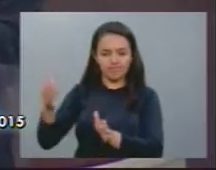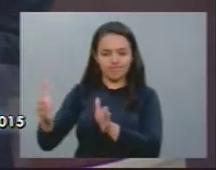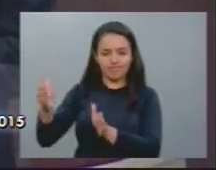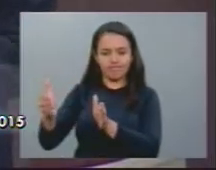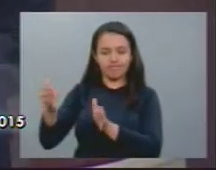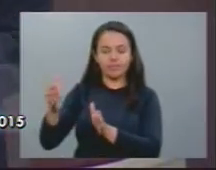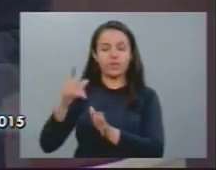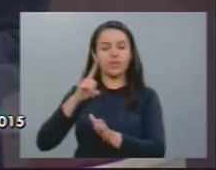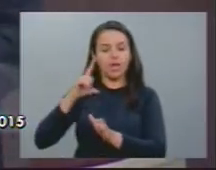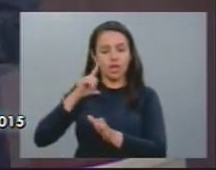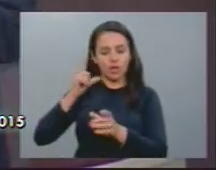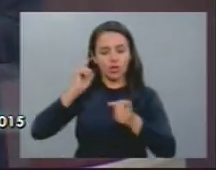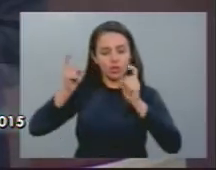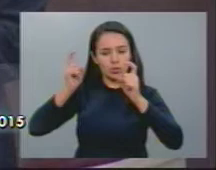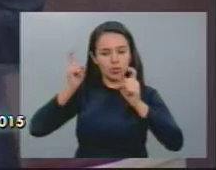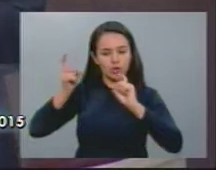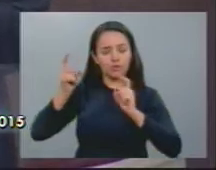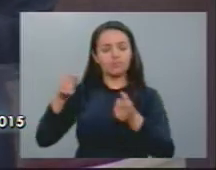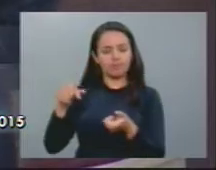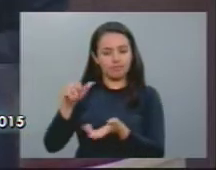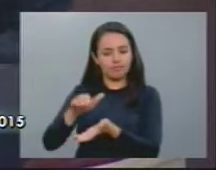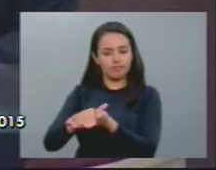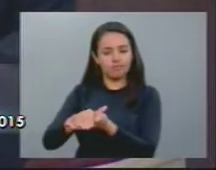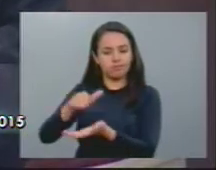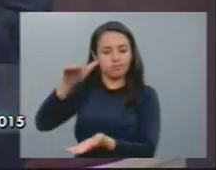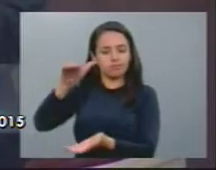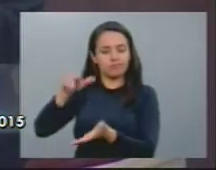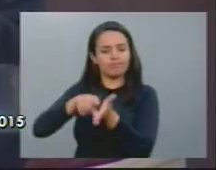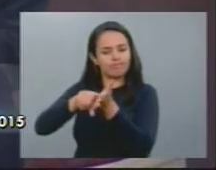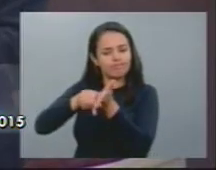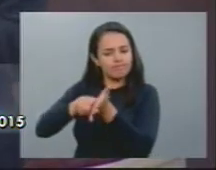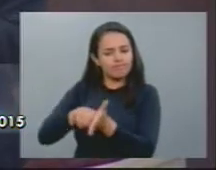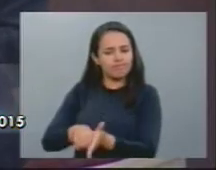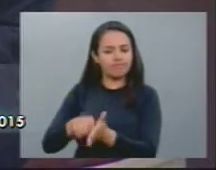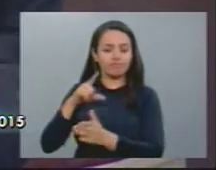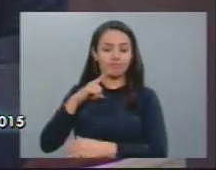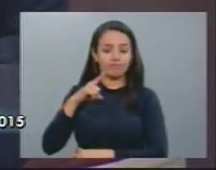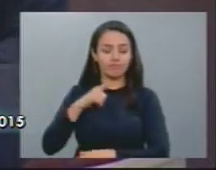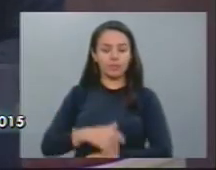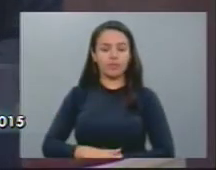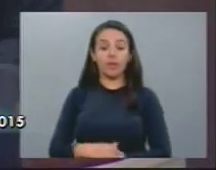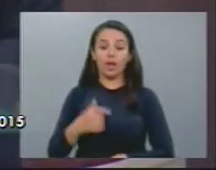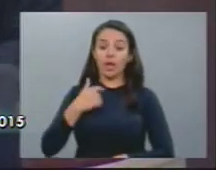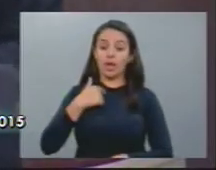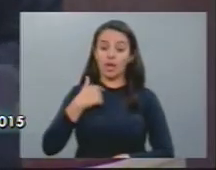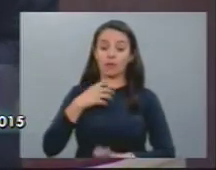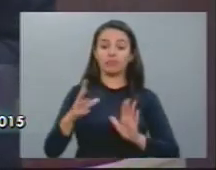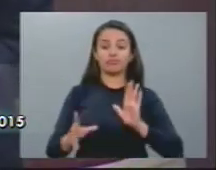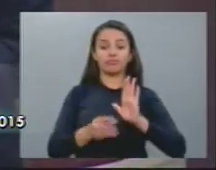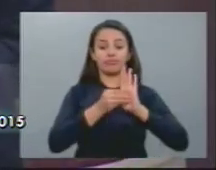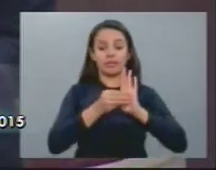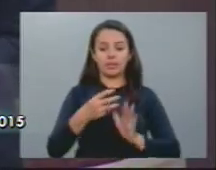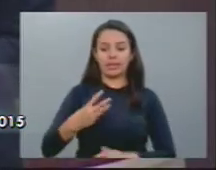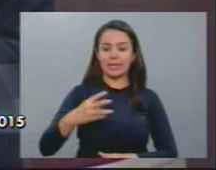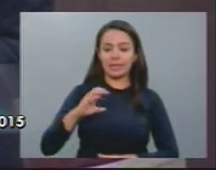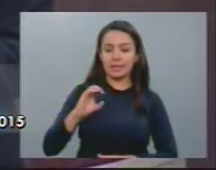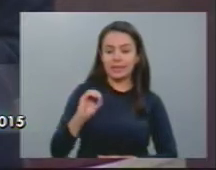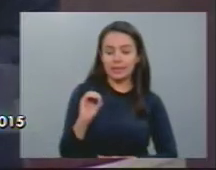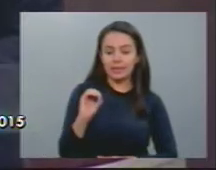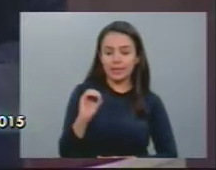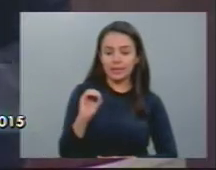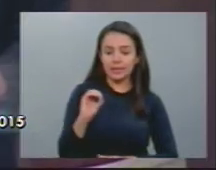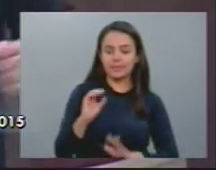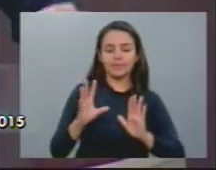naquela ocasião eu já havia ofertado mais de 30 emendas à LDO, a Lei de